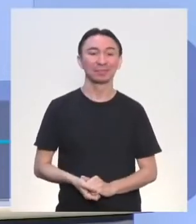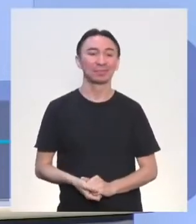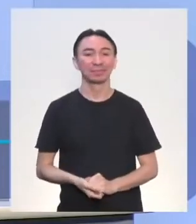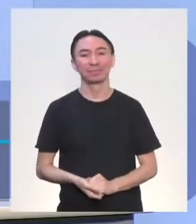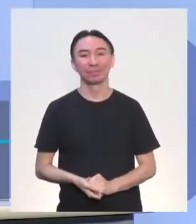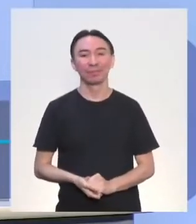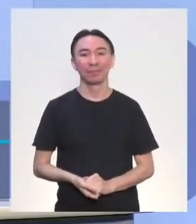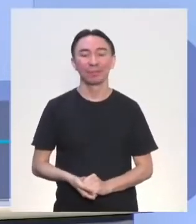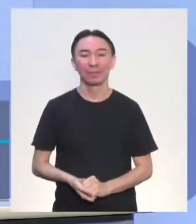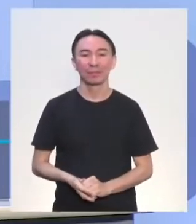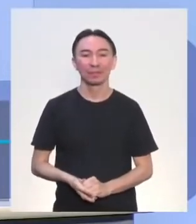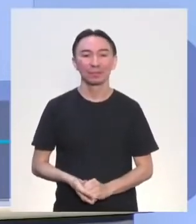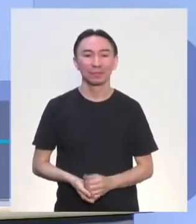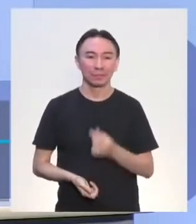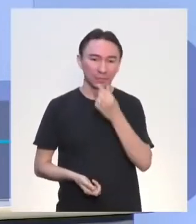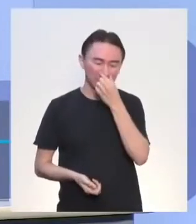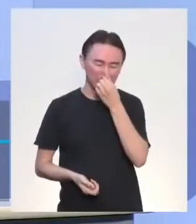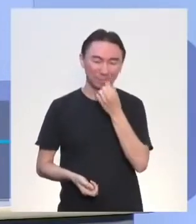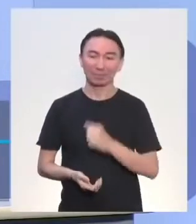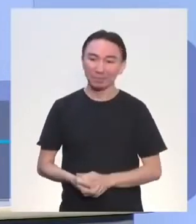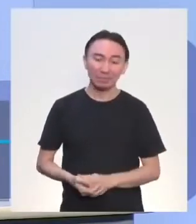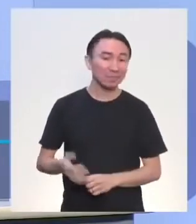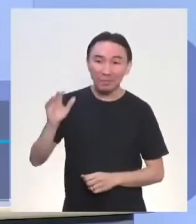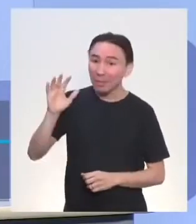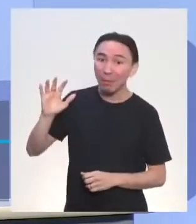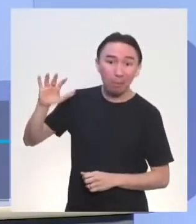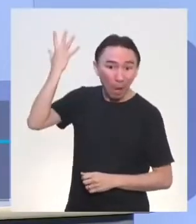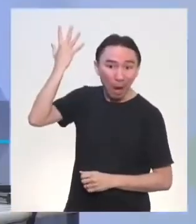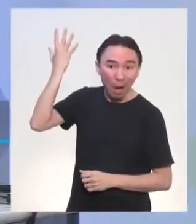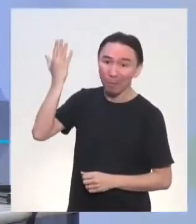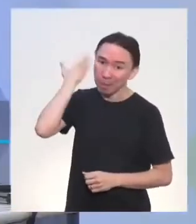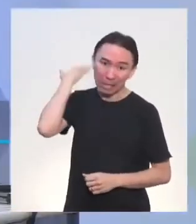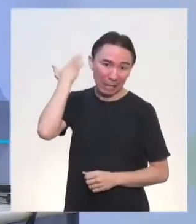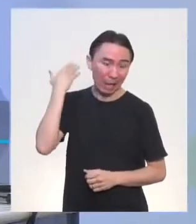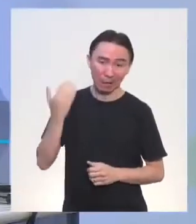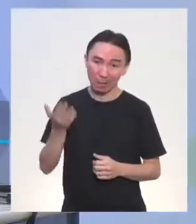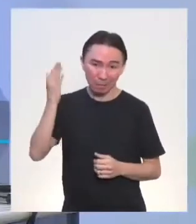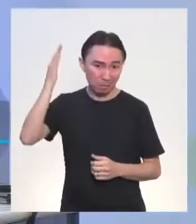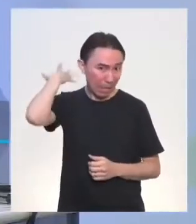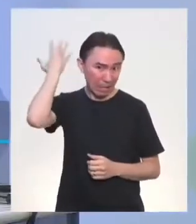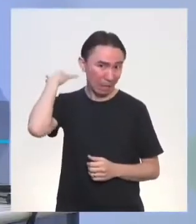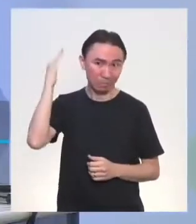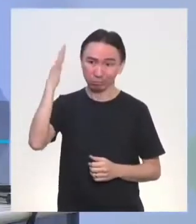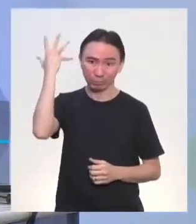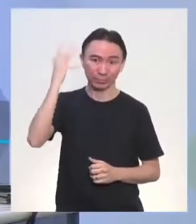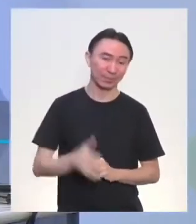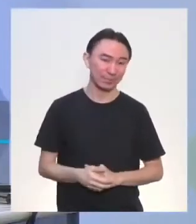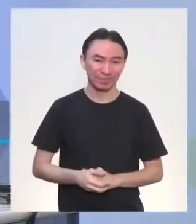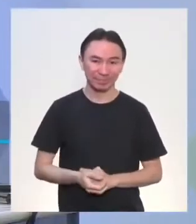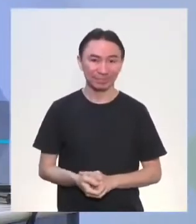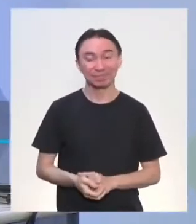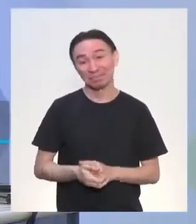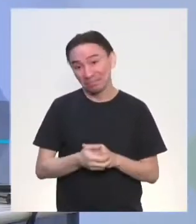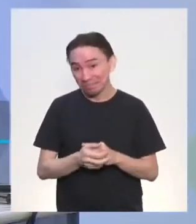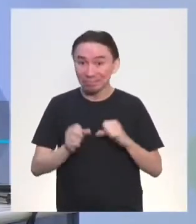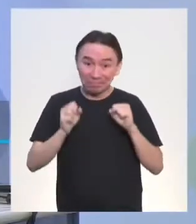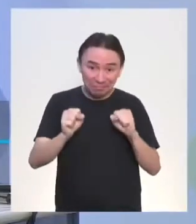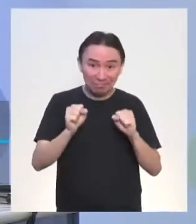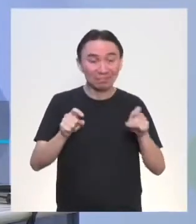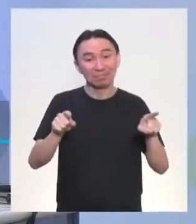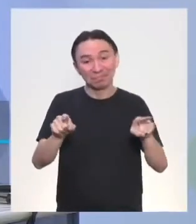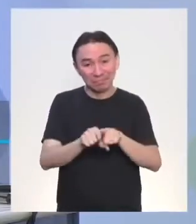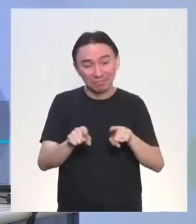Heitor, porque são acontecimentos passados. Então, tá bom, ótimo. Então, eu poderia ter colocado, né,